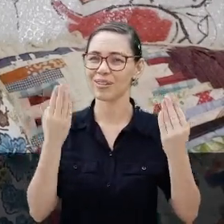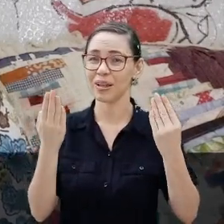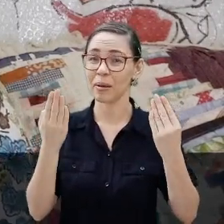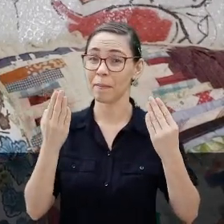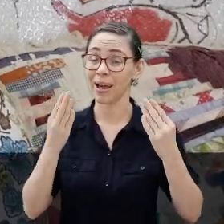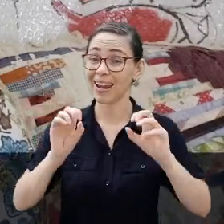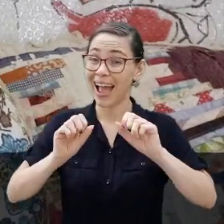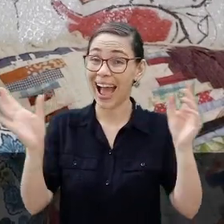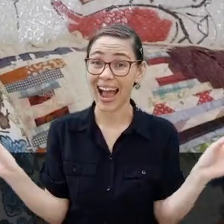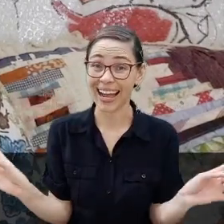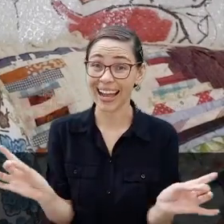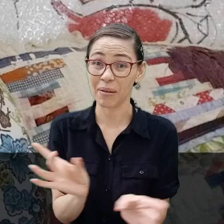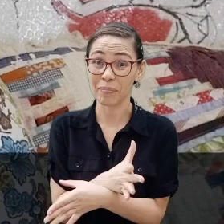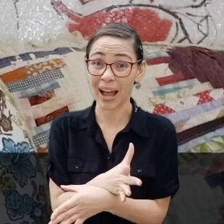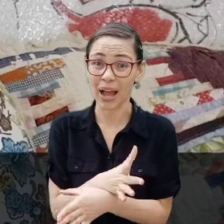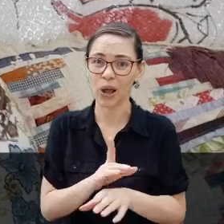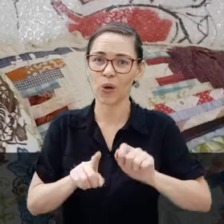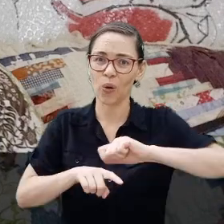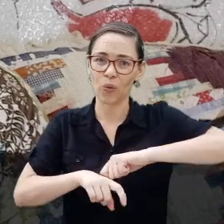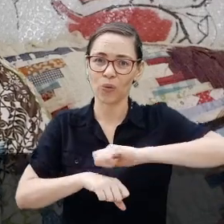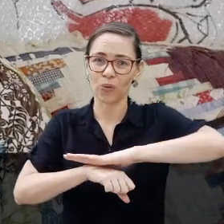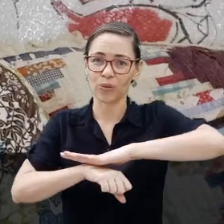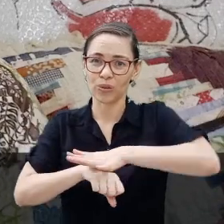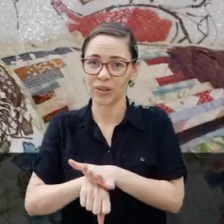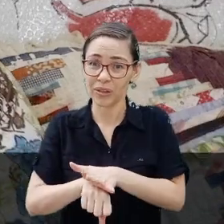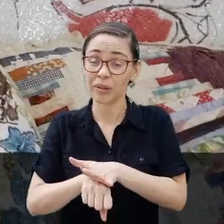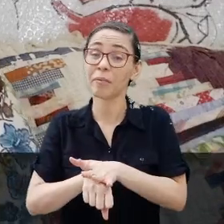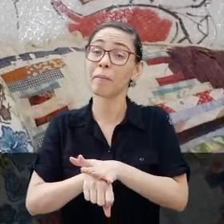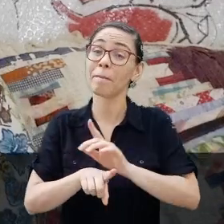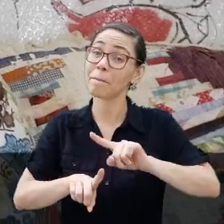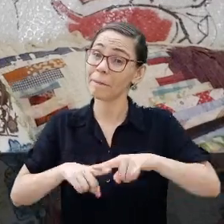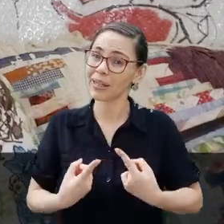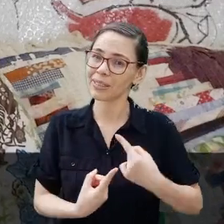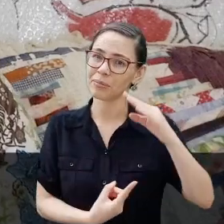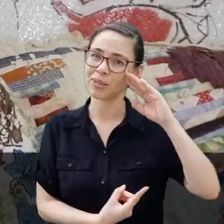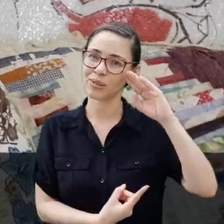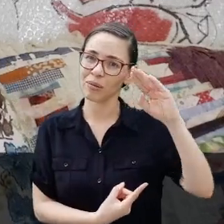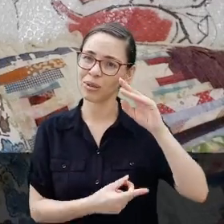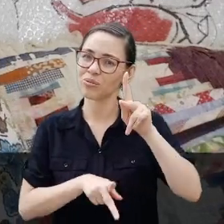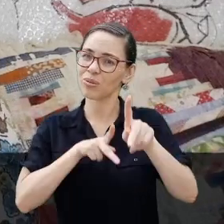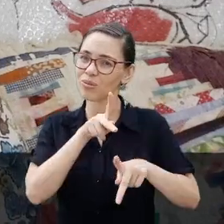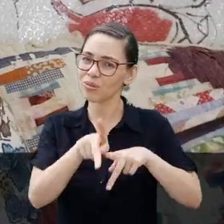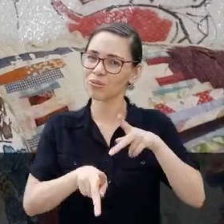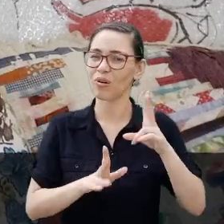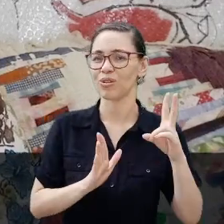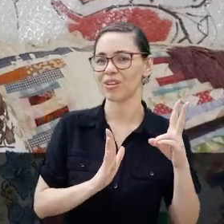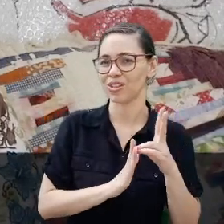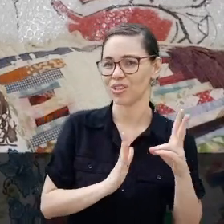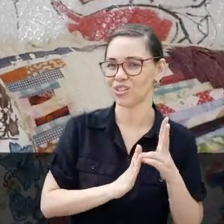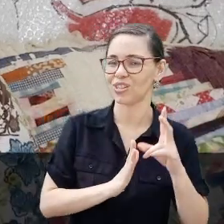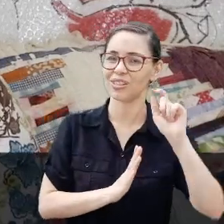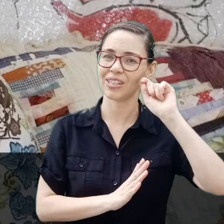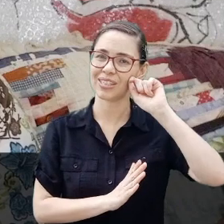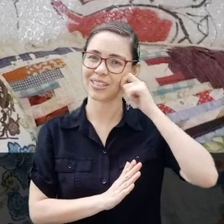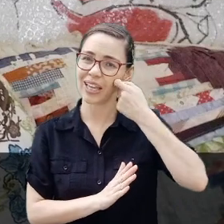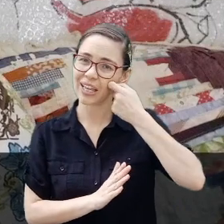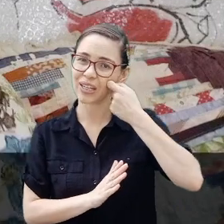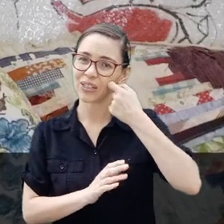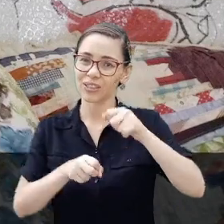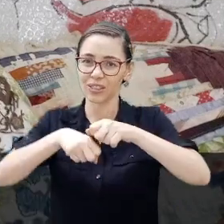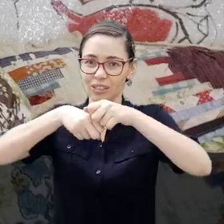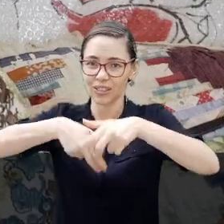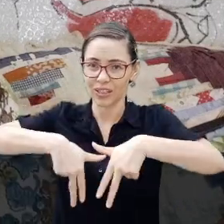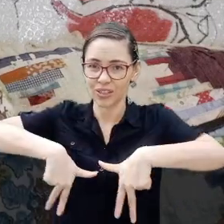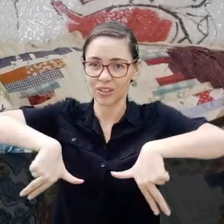enfrentamento ao racismo, mas acima de tudo a valorização da população negra, dos povos indígenas, de toda a